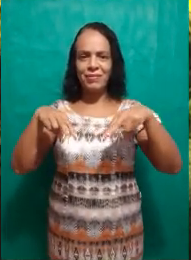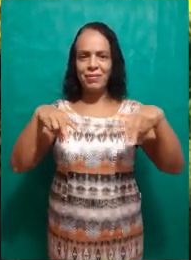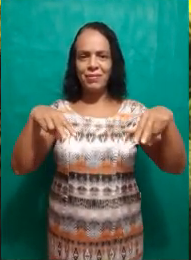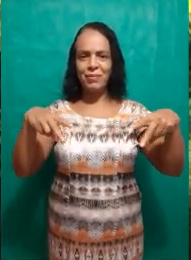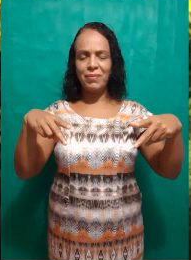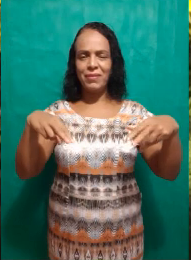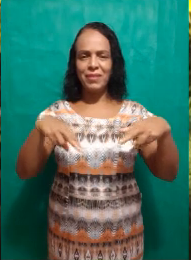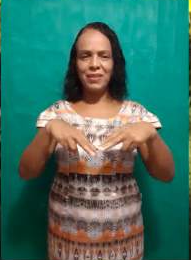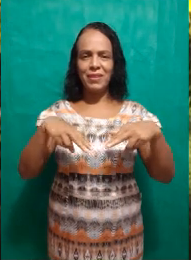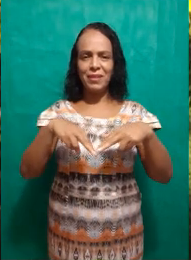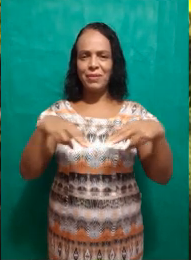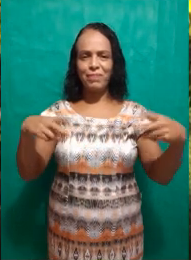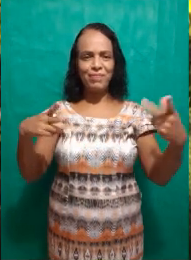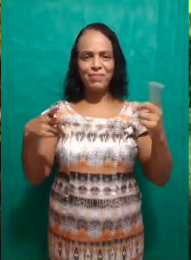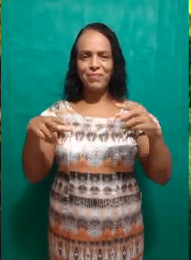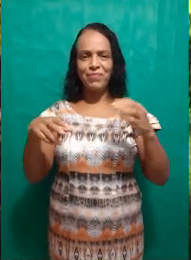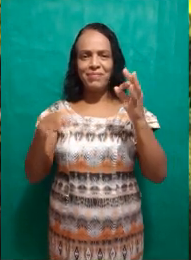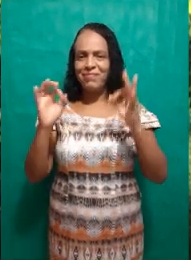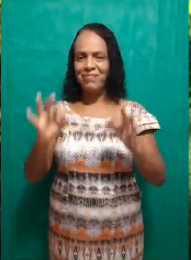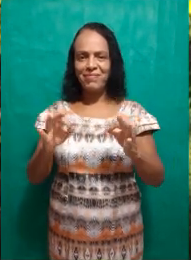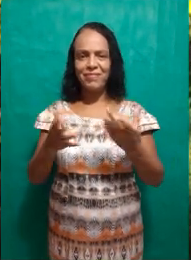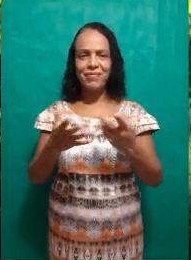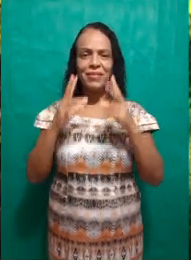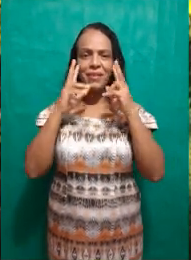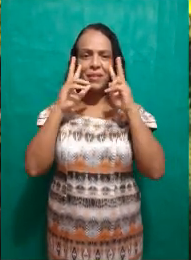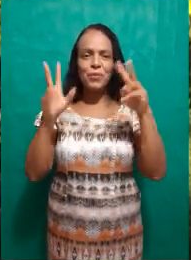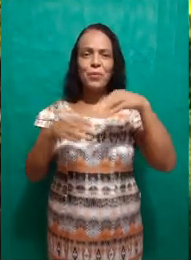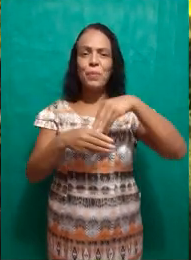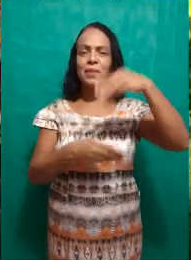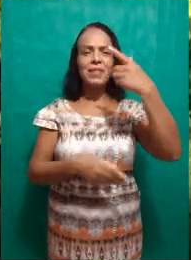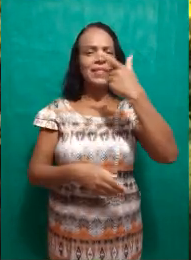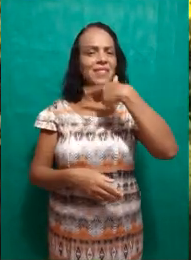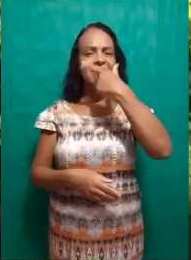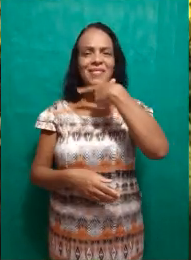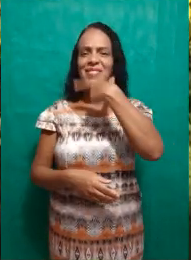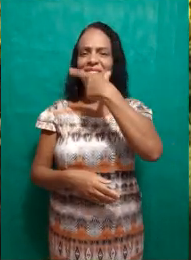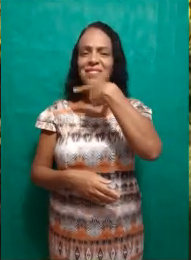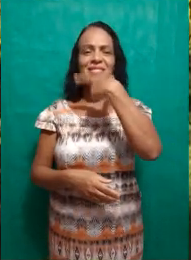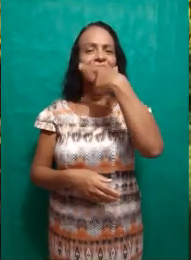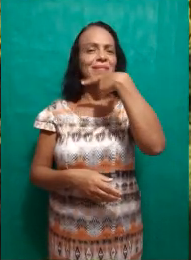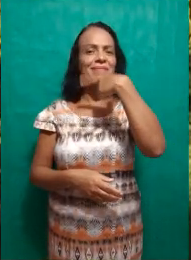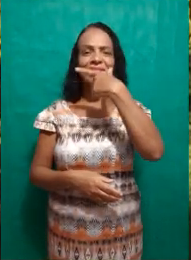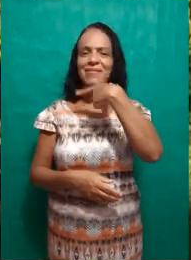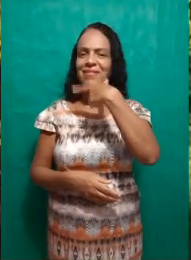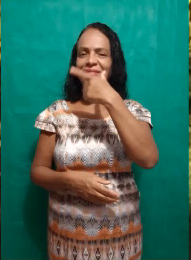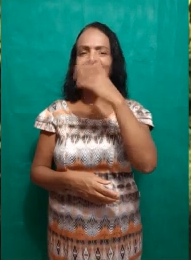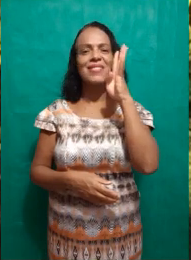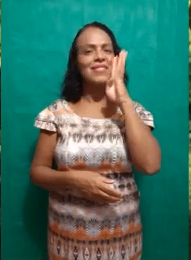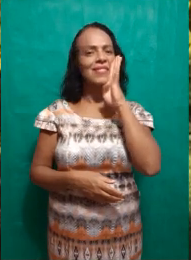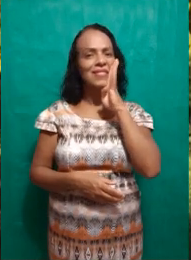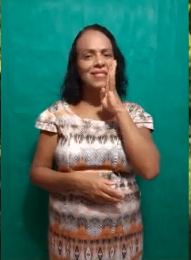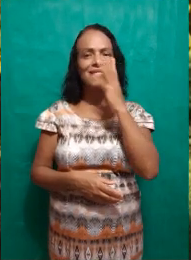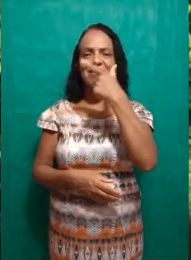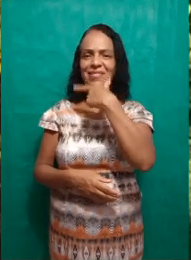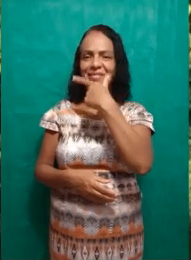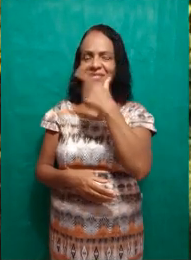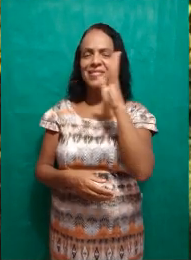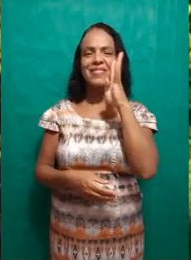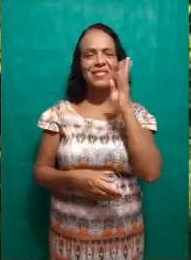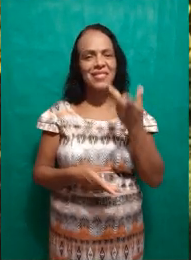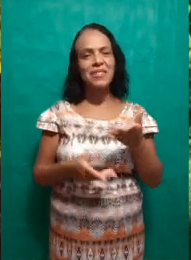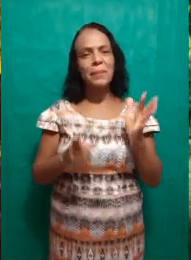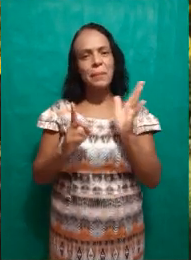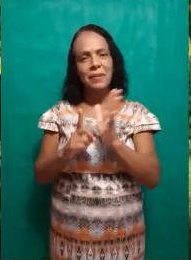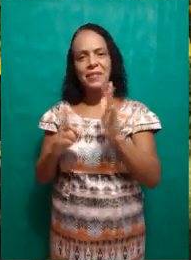ele simplesmente se divertia com tudo aquilo. Ele ria, né? Ele ria